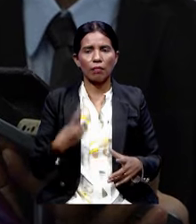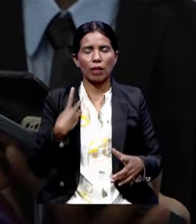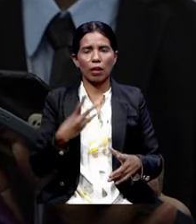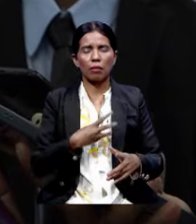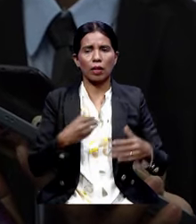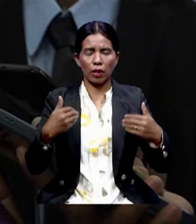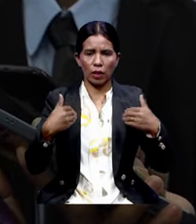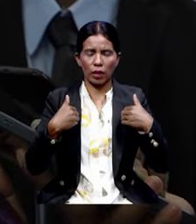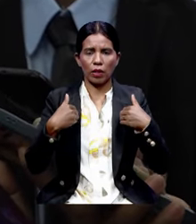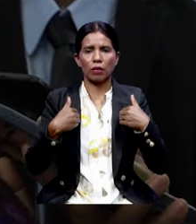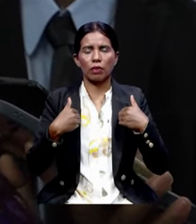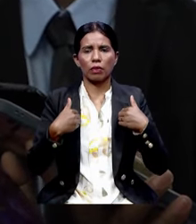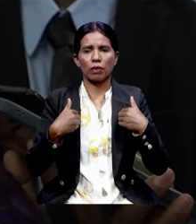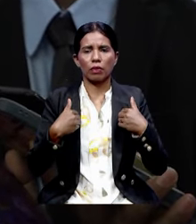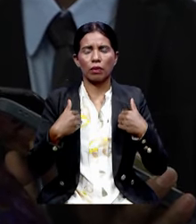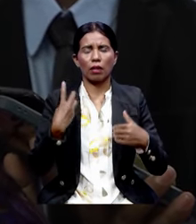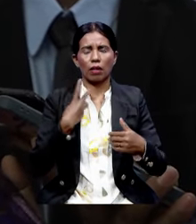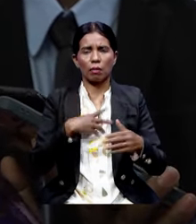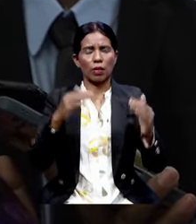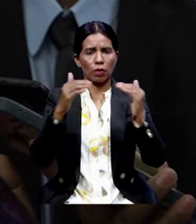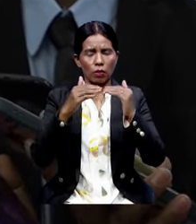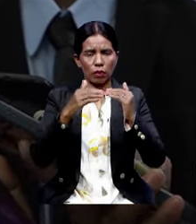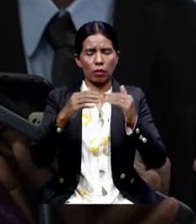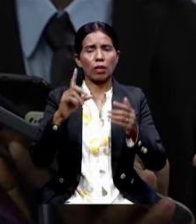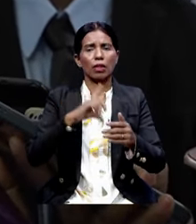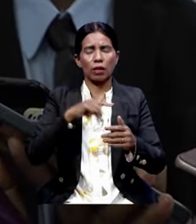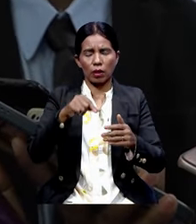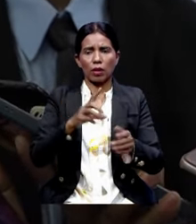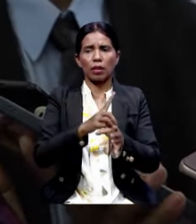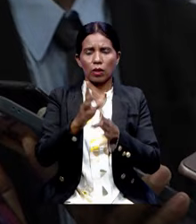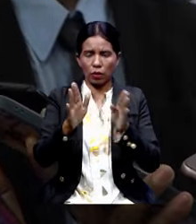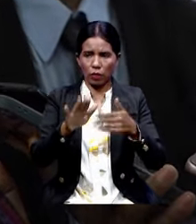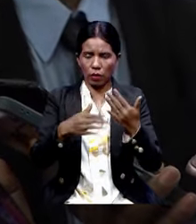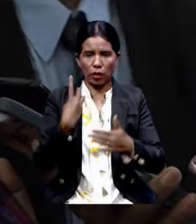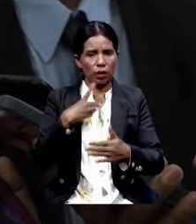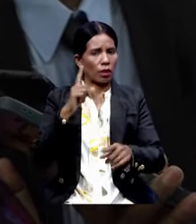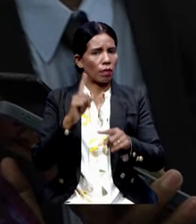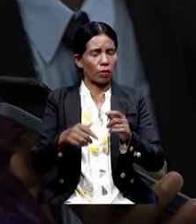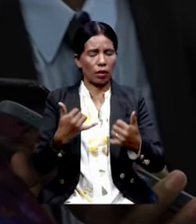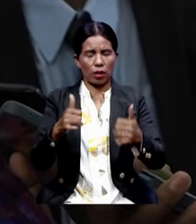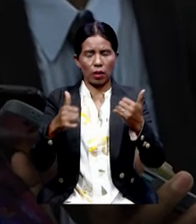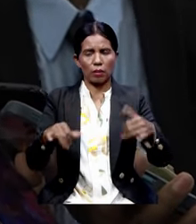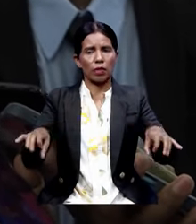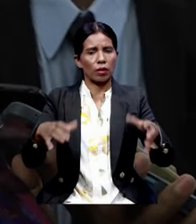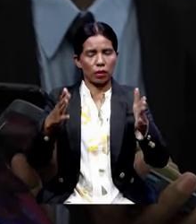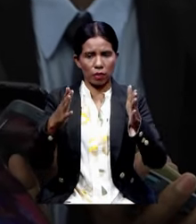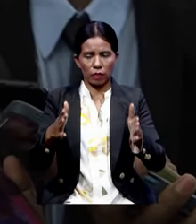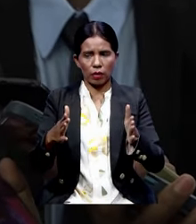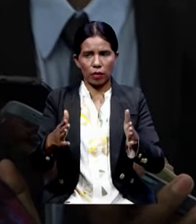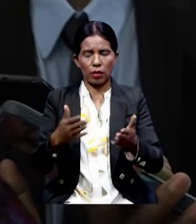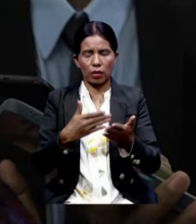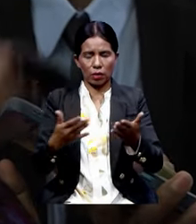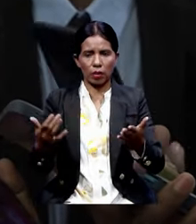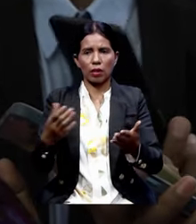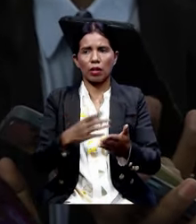lixa how forta na fase da lida ou desse diretor sira ita la bela halima o funcionamento facilidade da